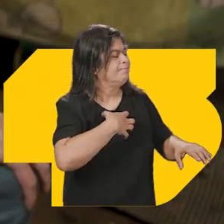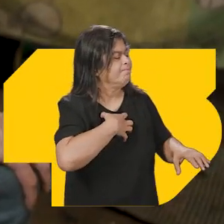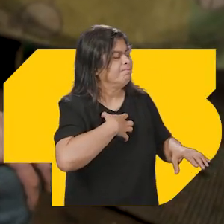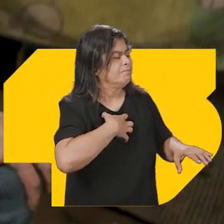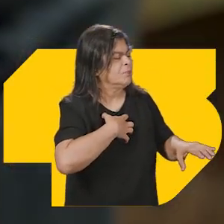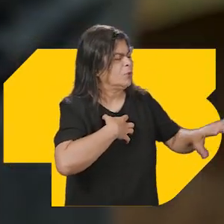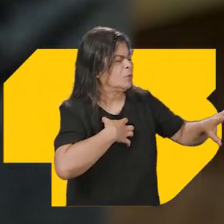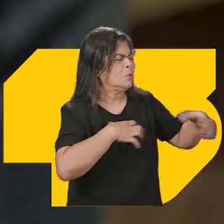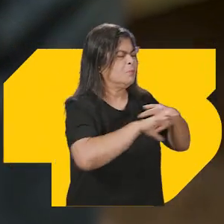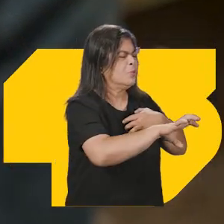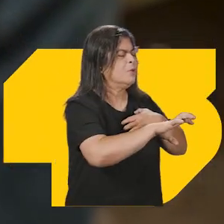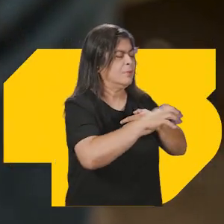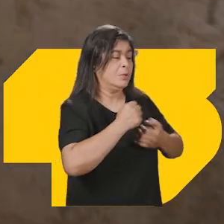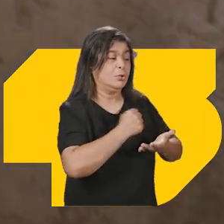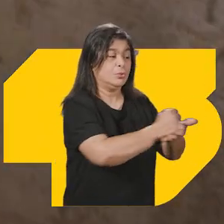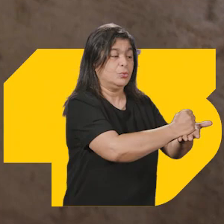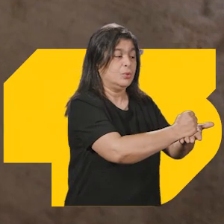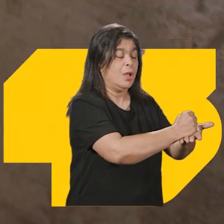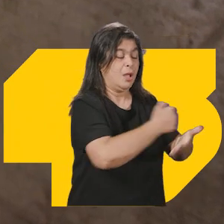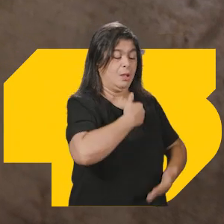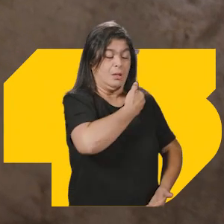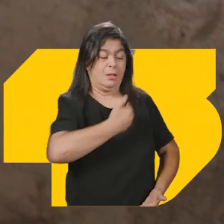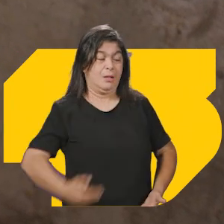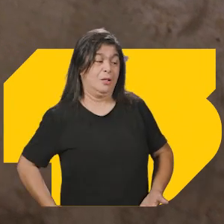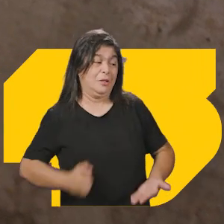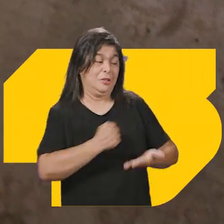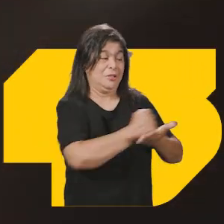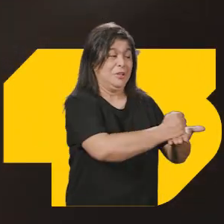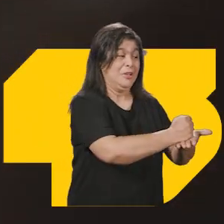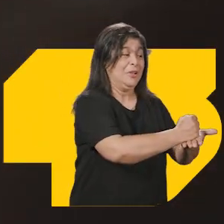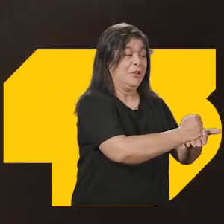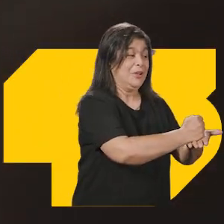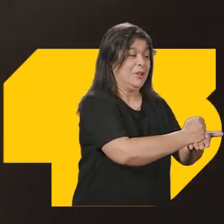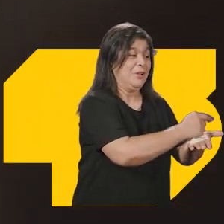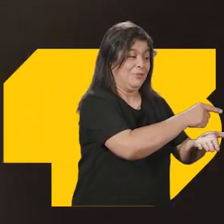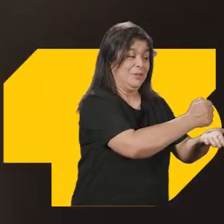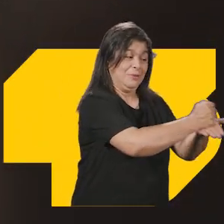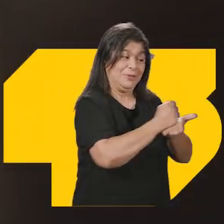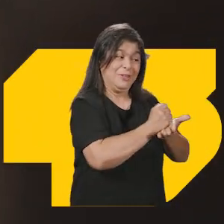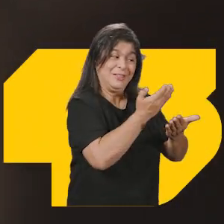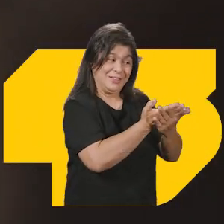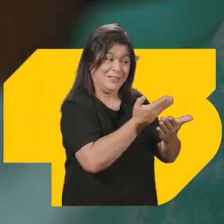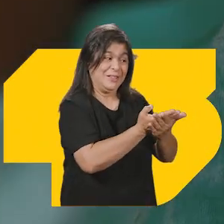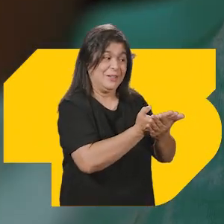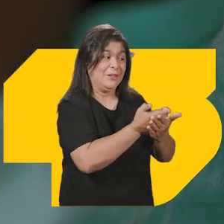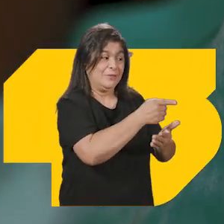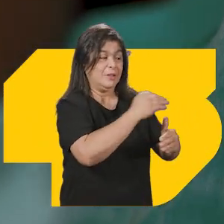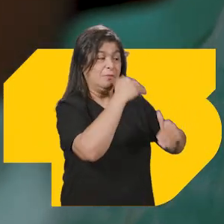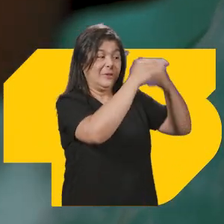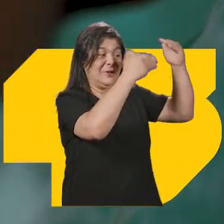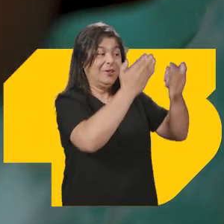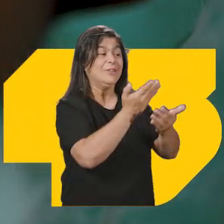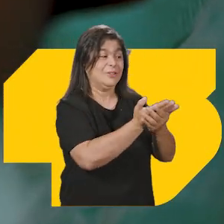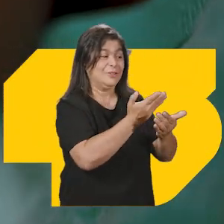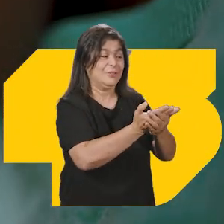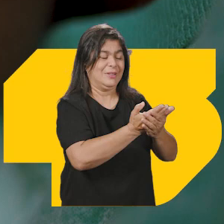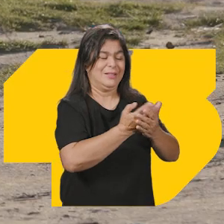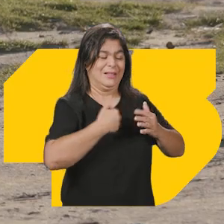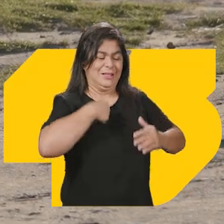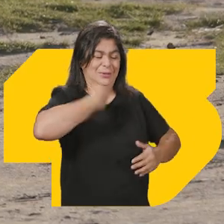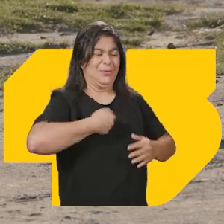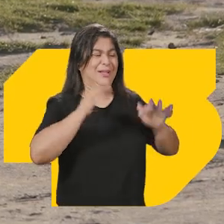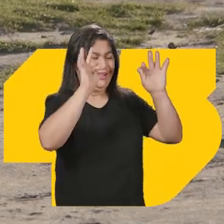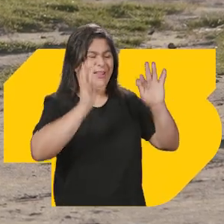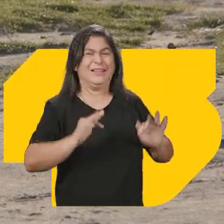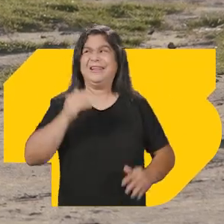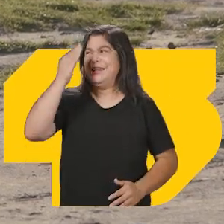inspira e a gente vai se ajudar. Eu como governador vou lhe ajudar e você vai me ajudar estudando, porque quando você estuda, você me deixa